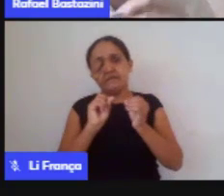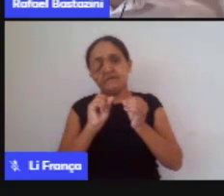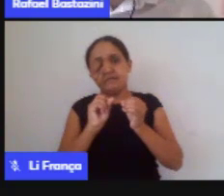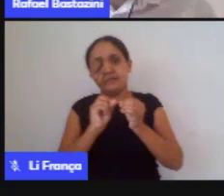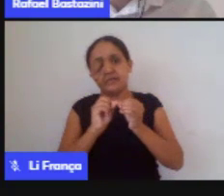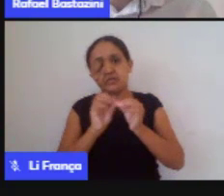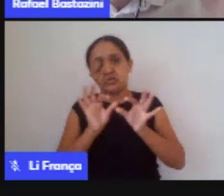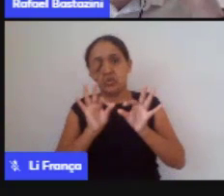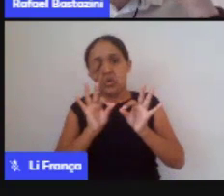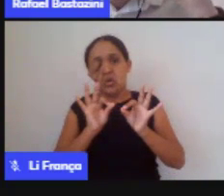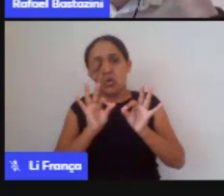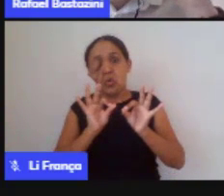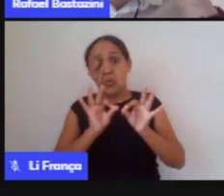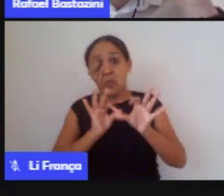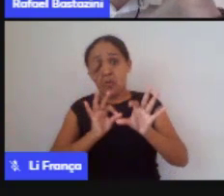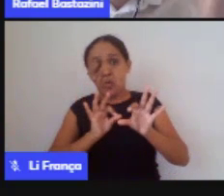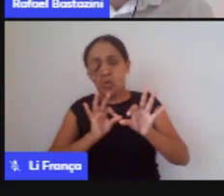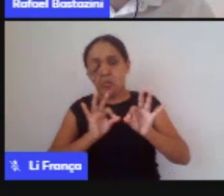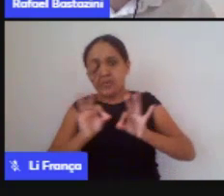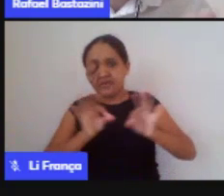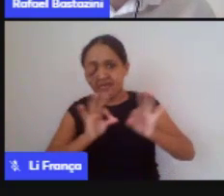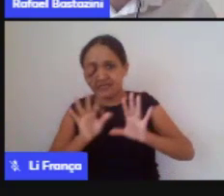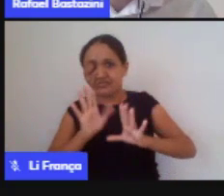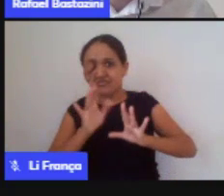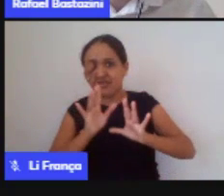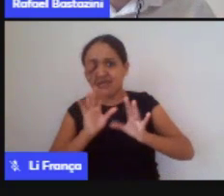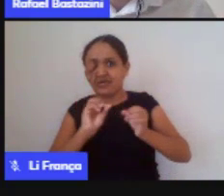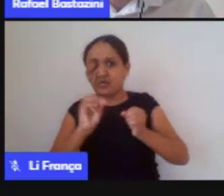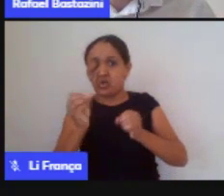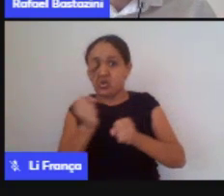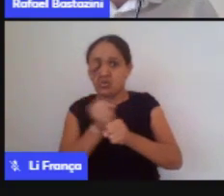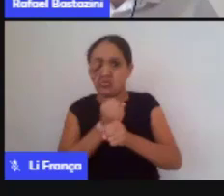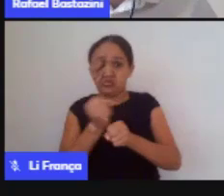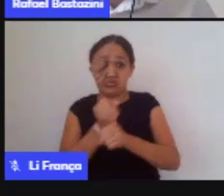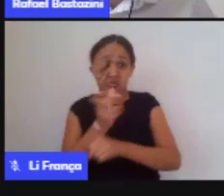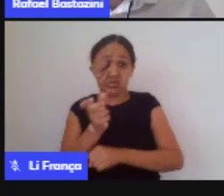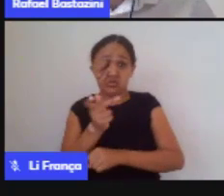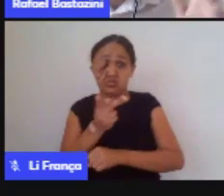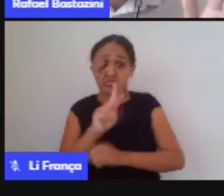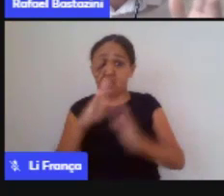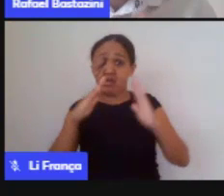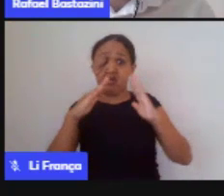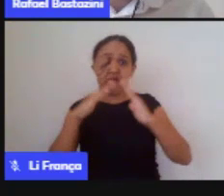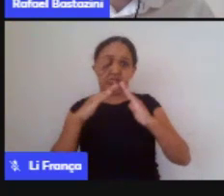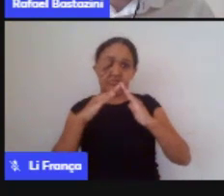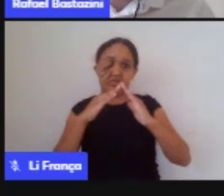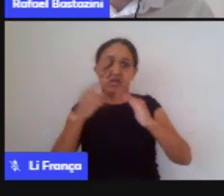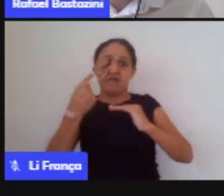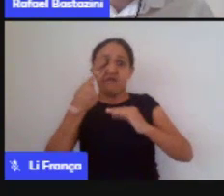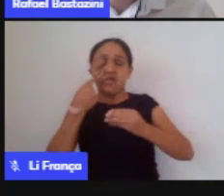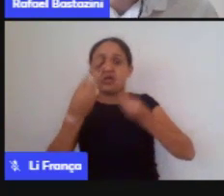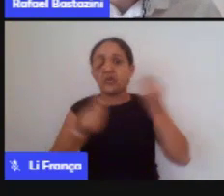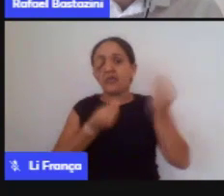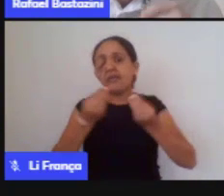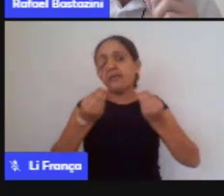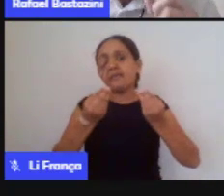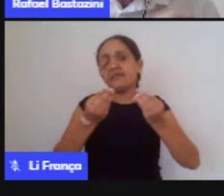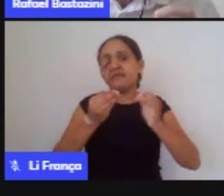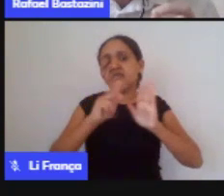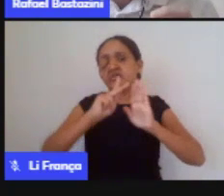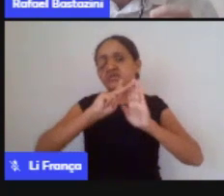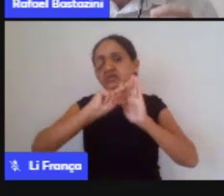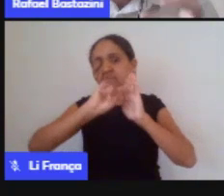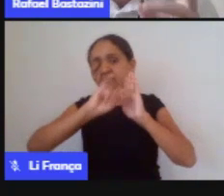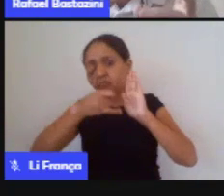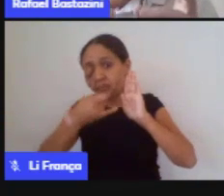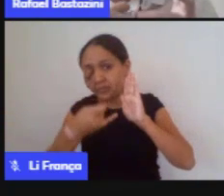do mercado já instituído, mercado imobiliário já instituído, conseguir a sua casa. Então conseguia via programa habitacional.